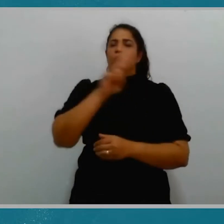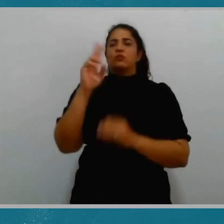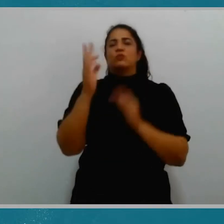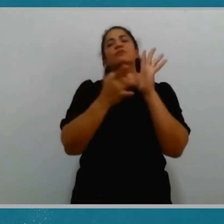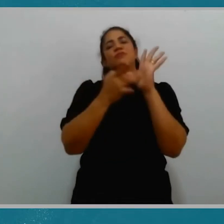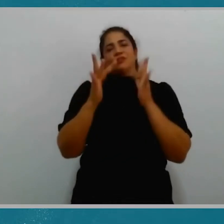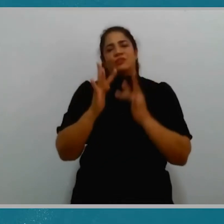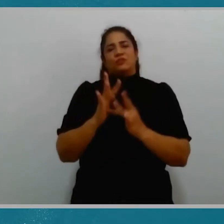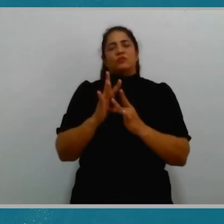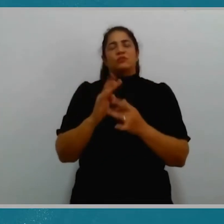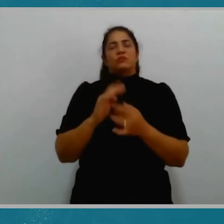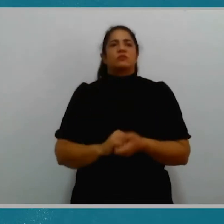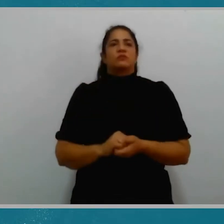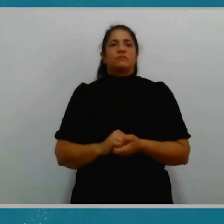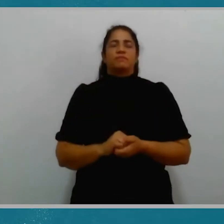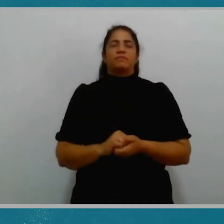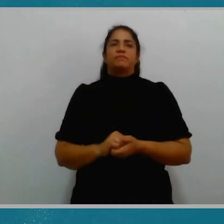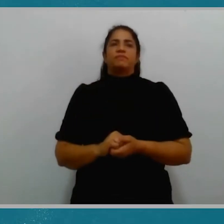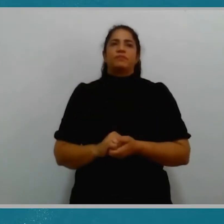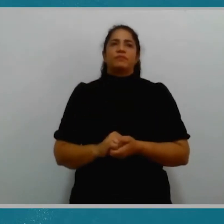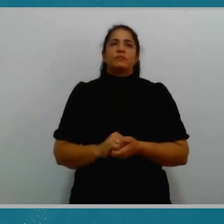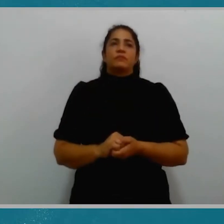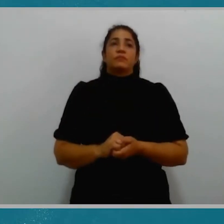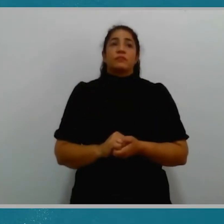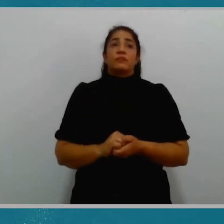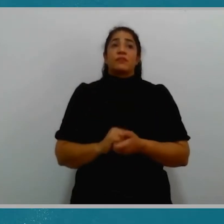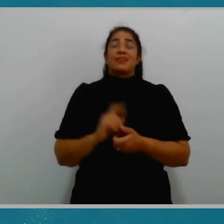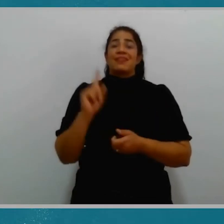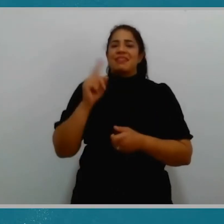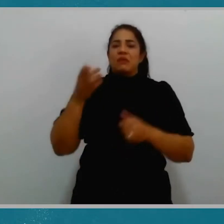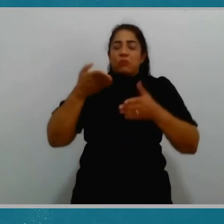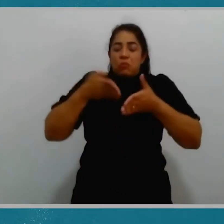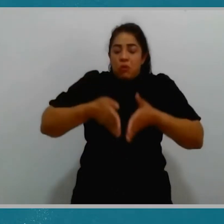os quais não nasceram do sangue,